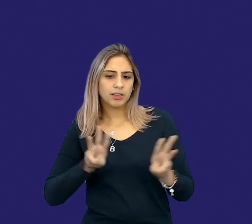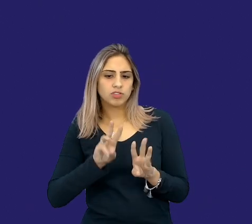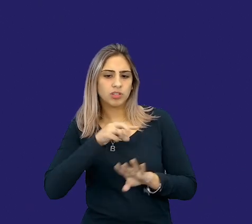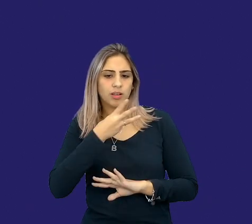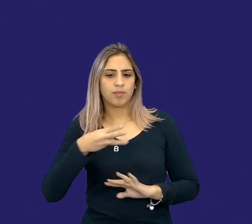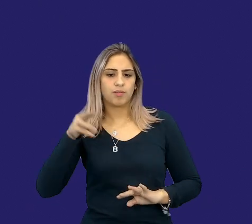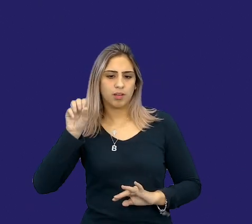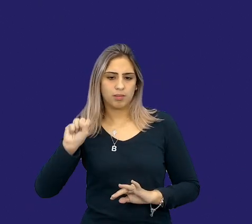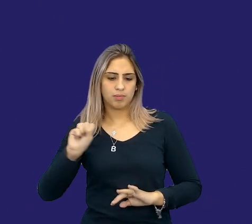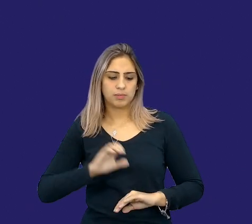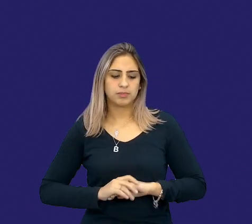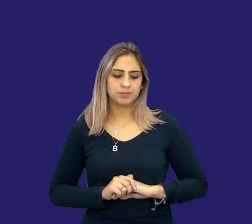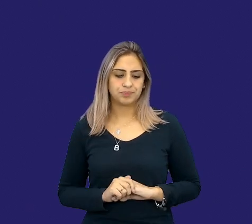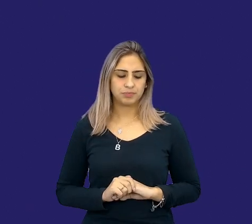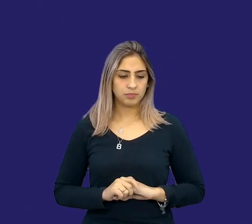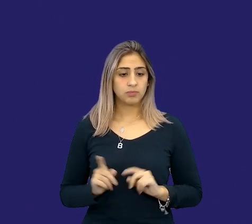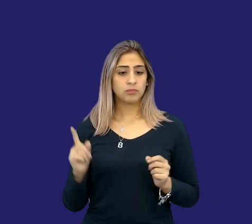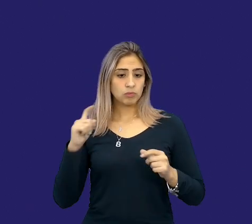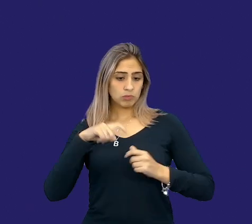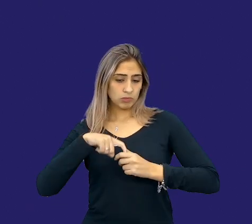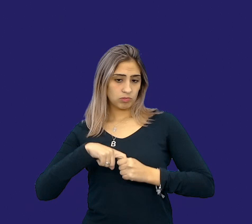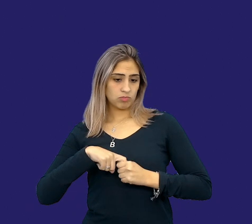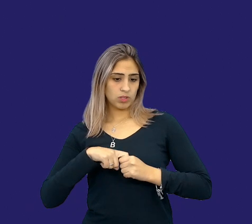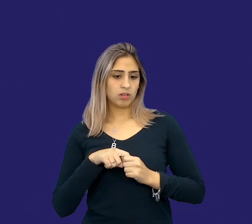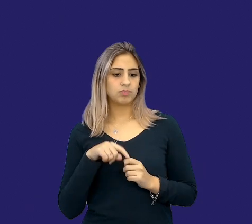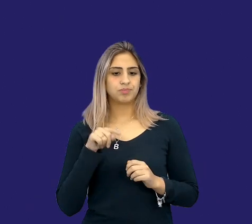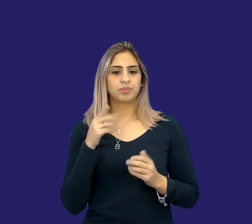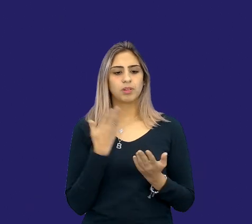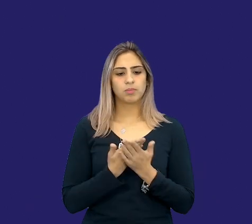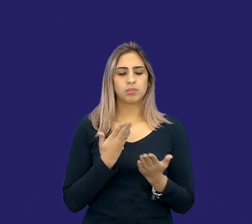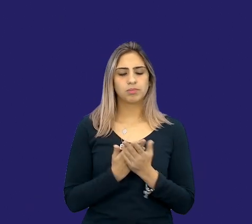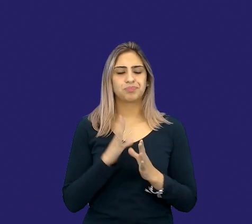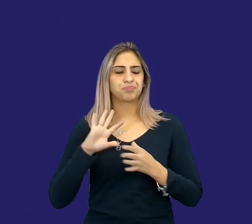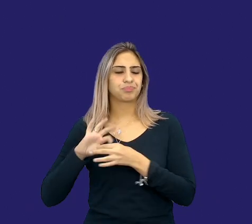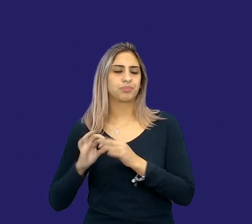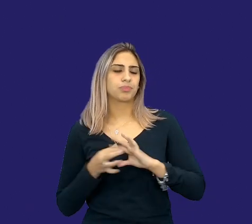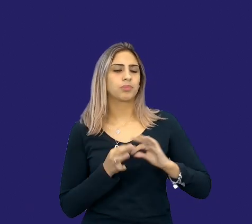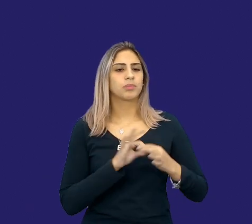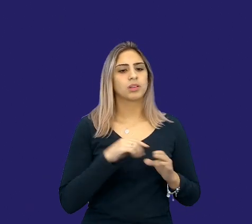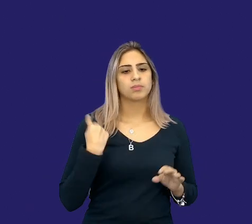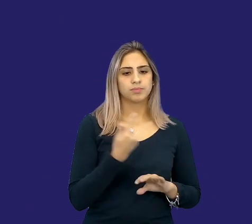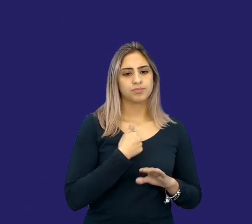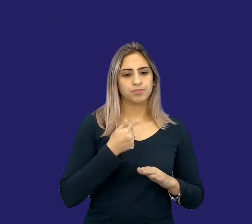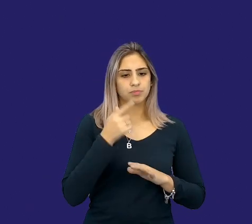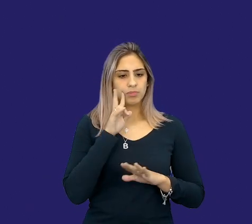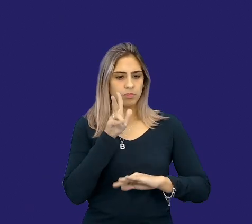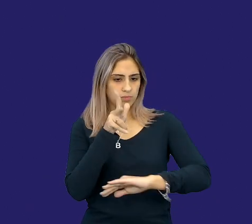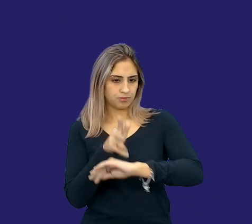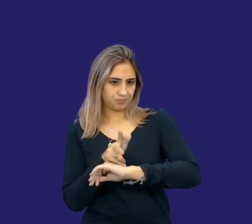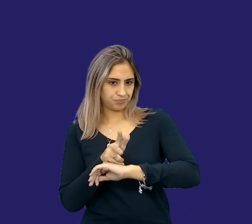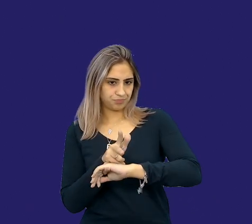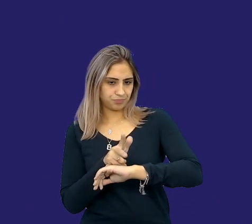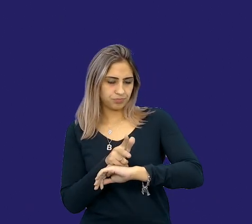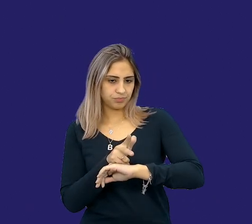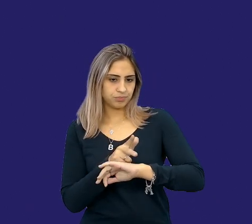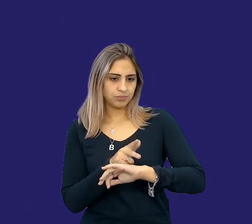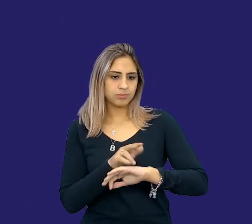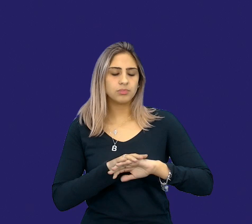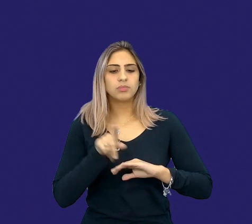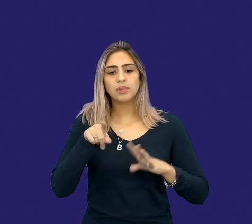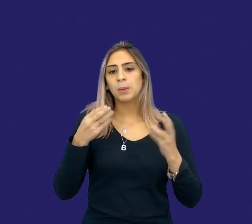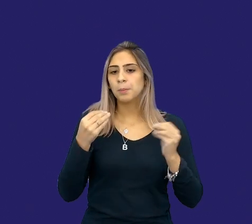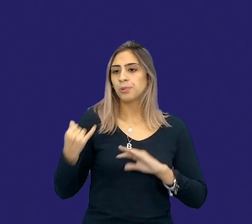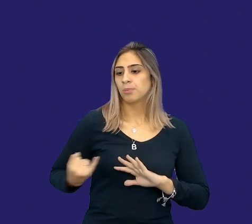EFAP. A retomada do estudo e do conteúdo da nossa transmissão é